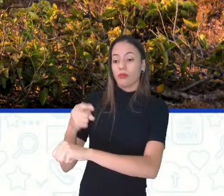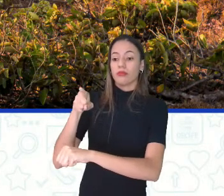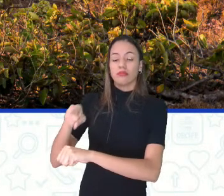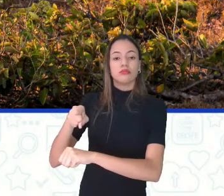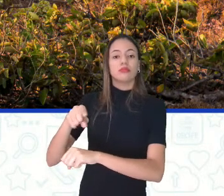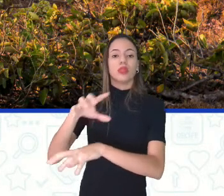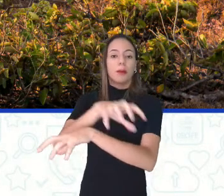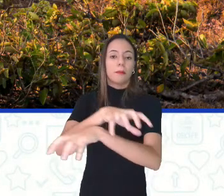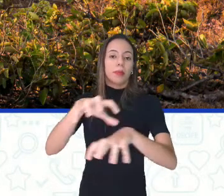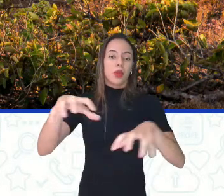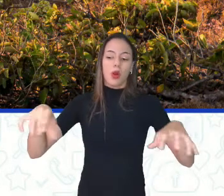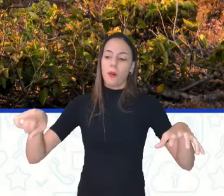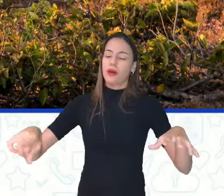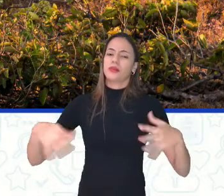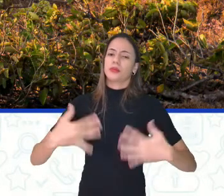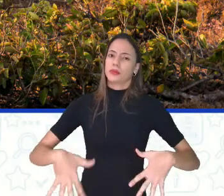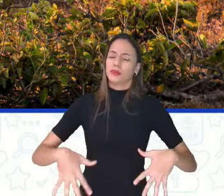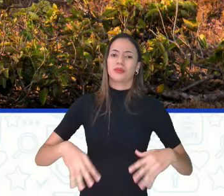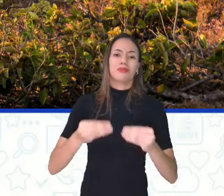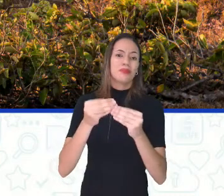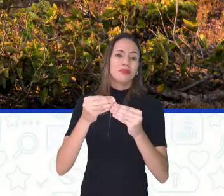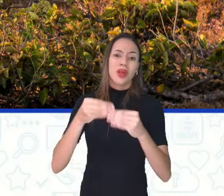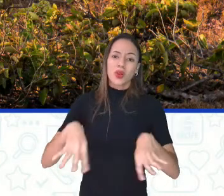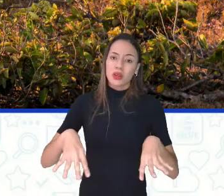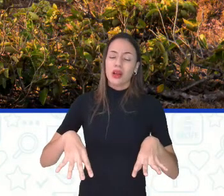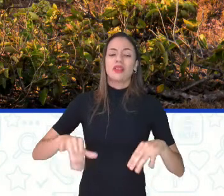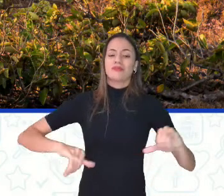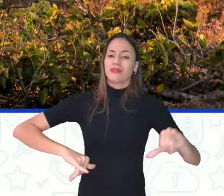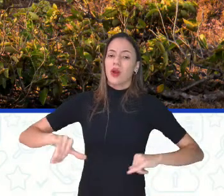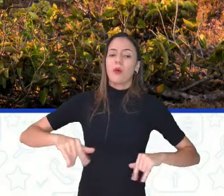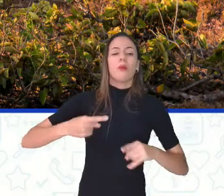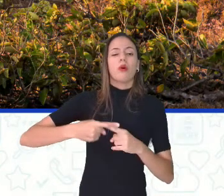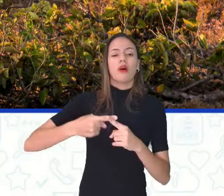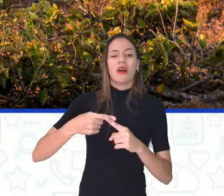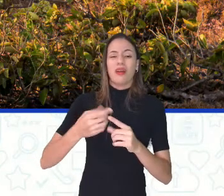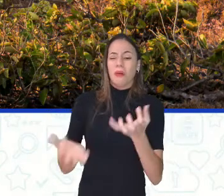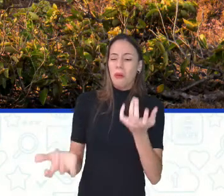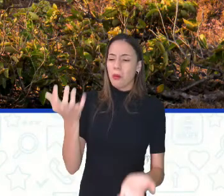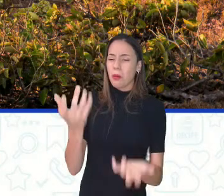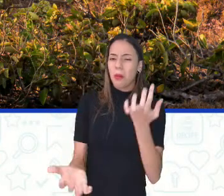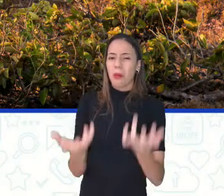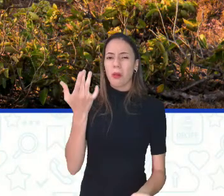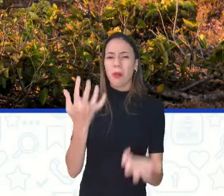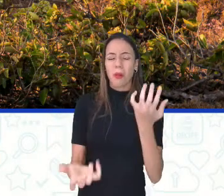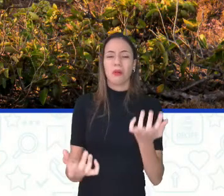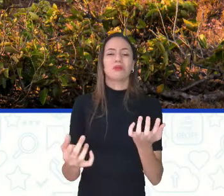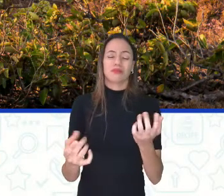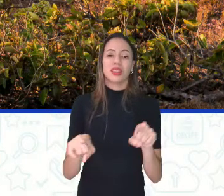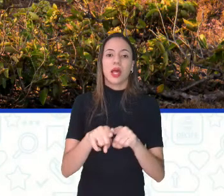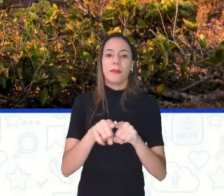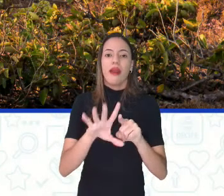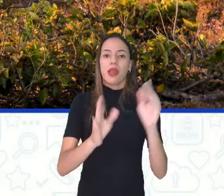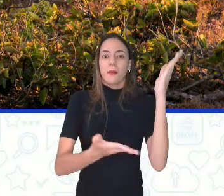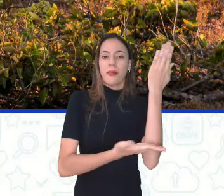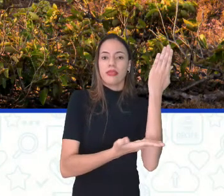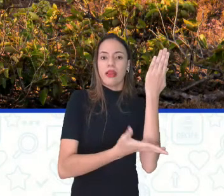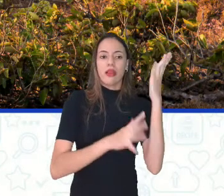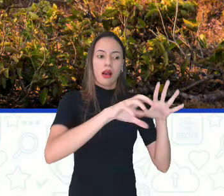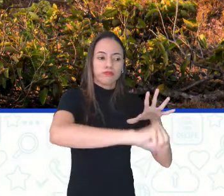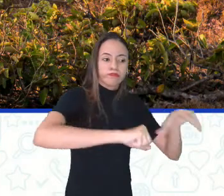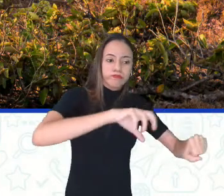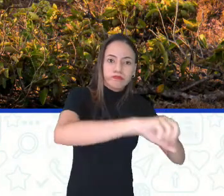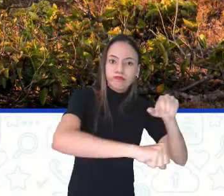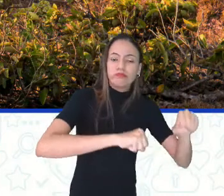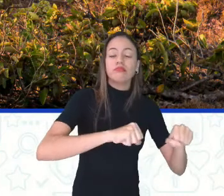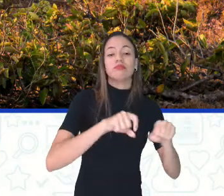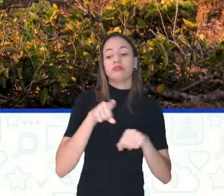outro bioma, né, que sofre bastante, tá? Com queimadas, com retirada de lenha, tá certo? E a